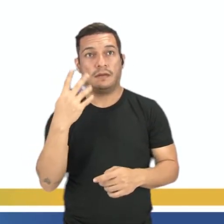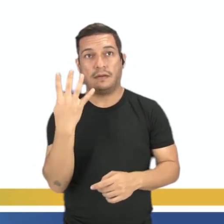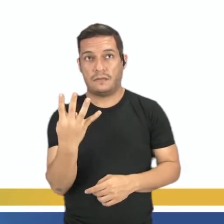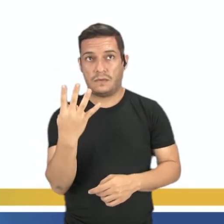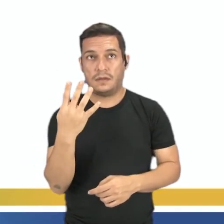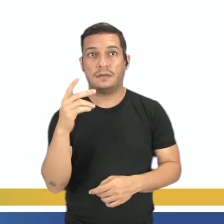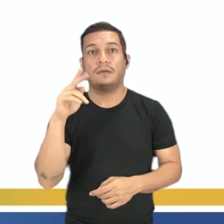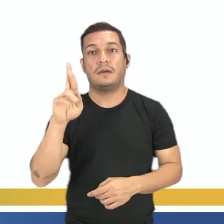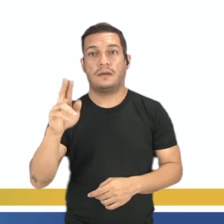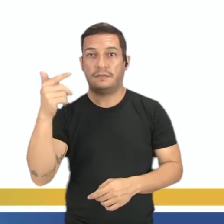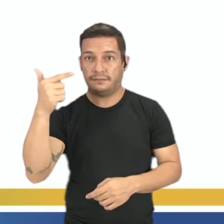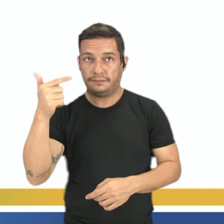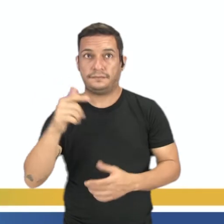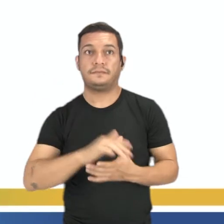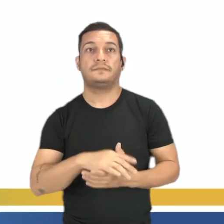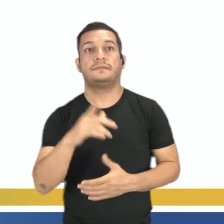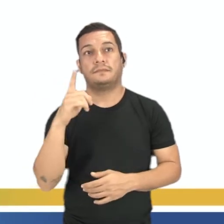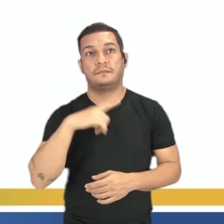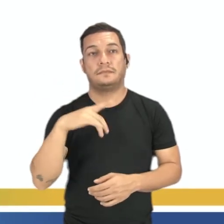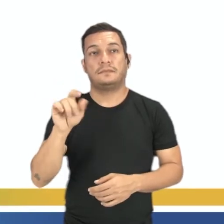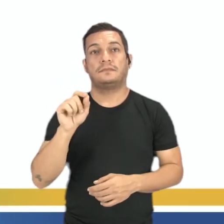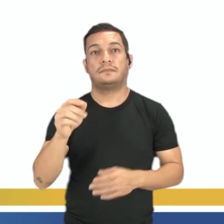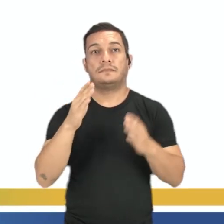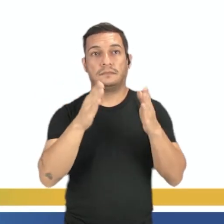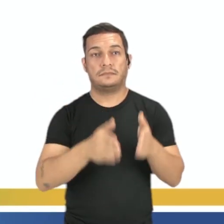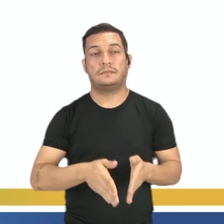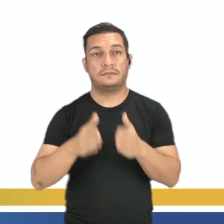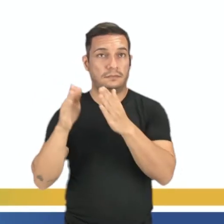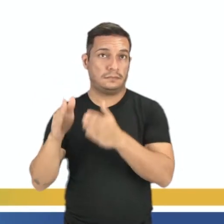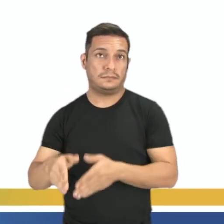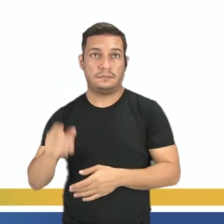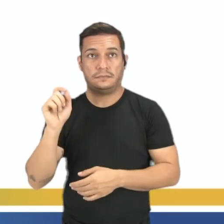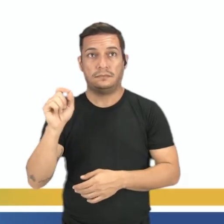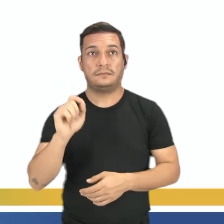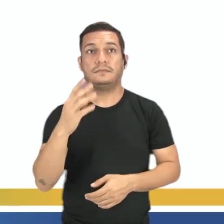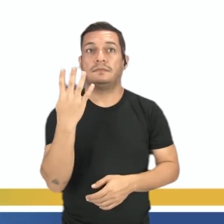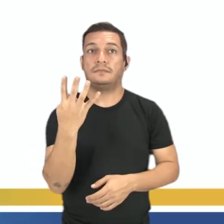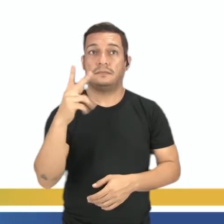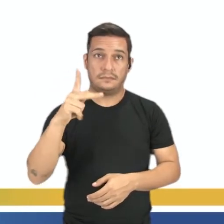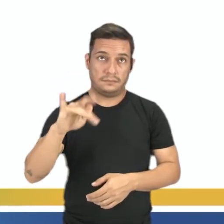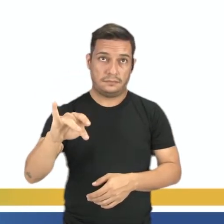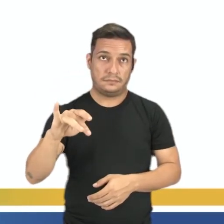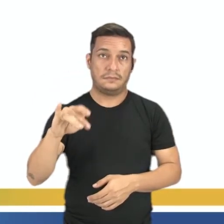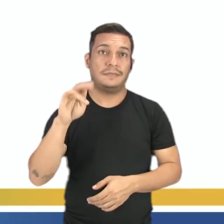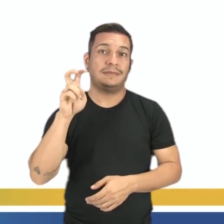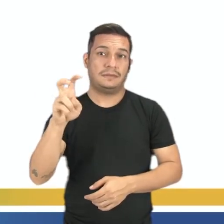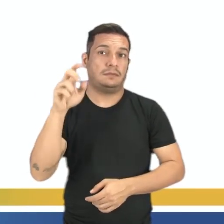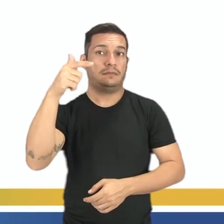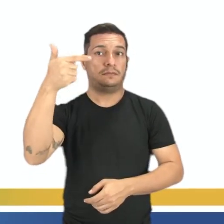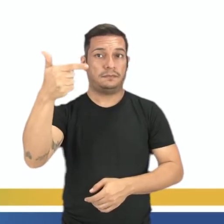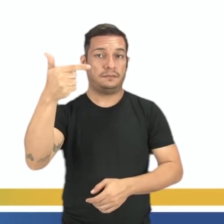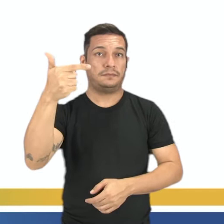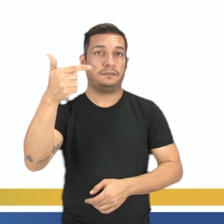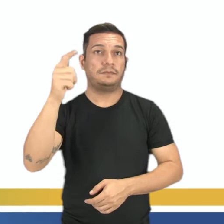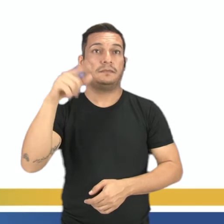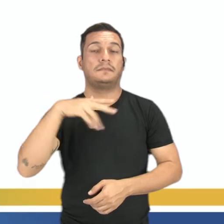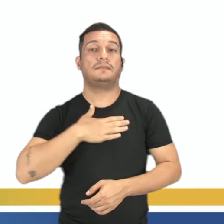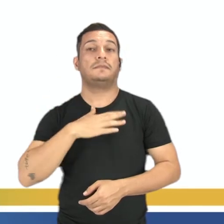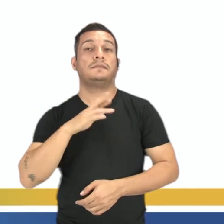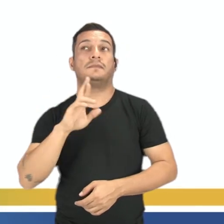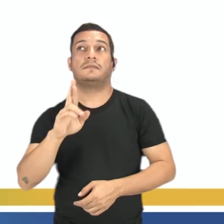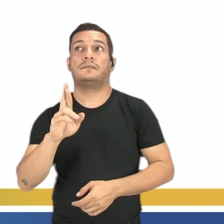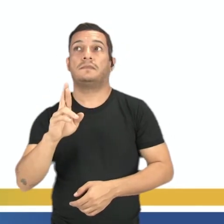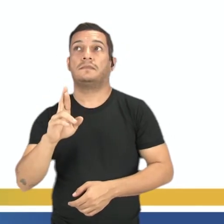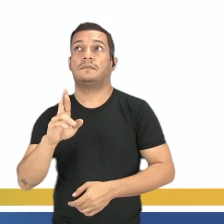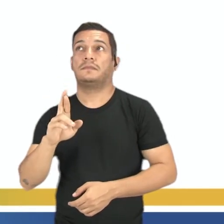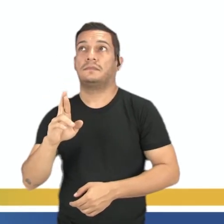quadrado. Aí nós temos a área lateral, que é igual a 4π. 5 ao quadrado, que é o meu R, né? Que é o